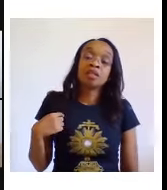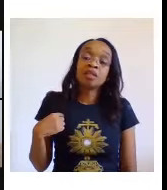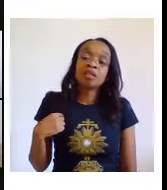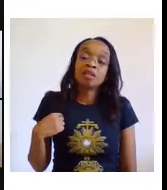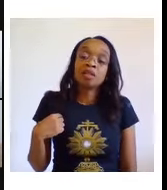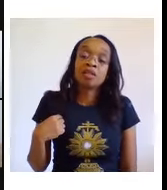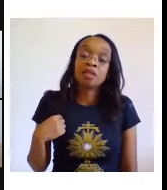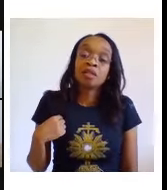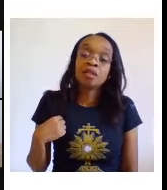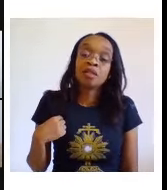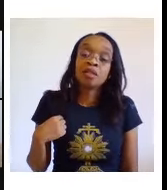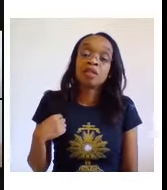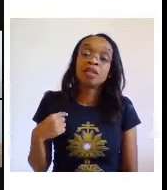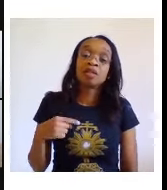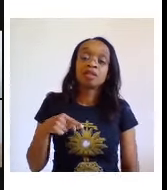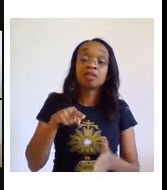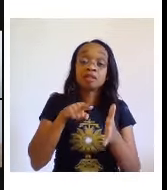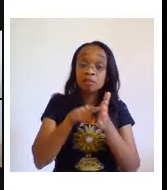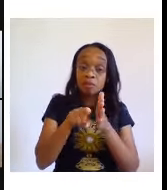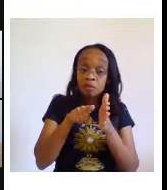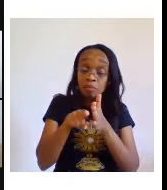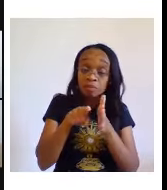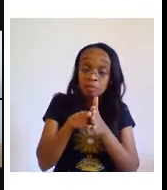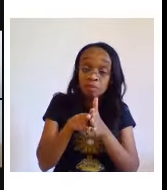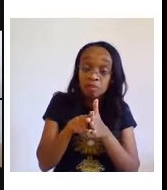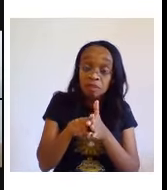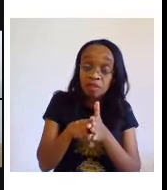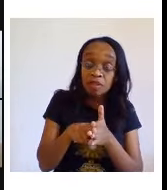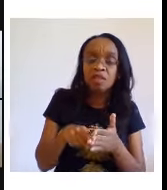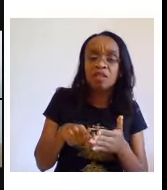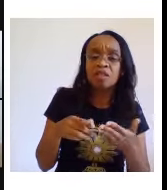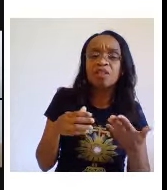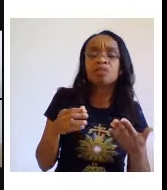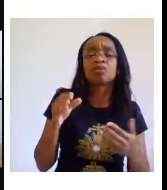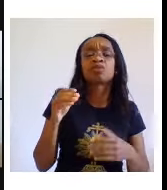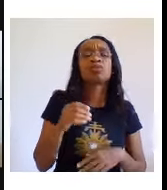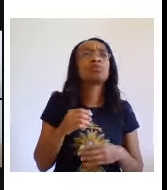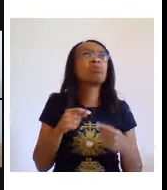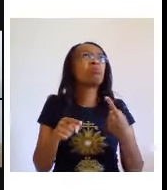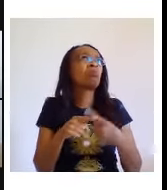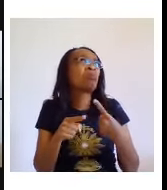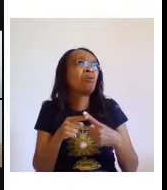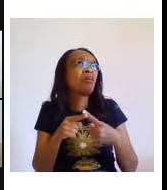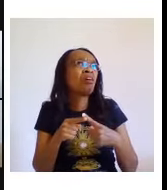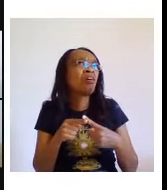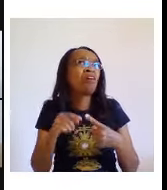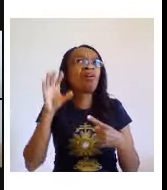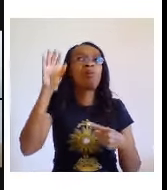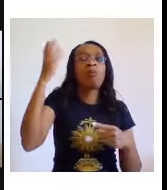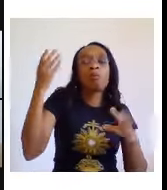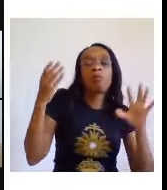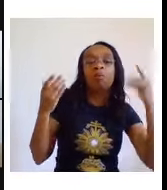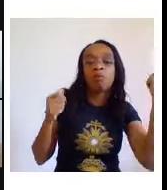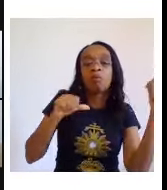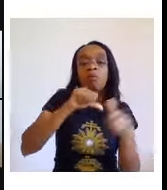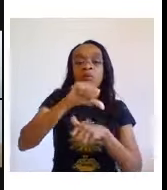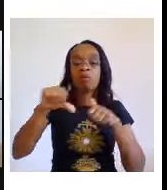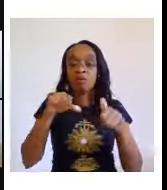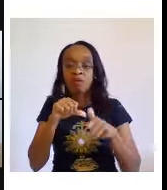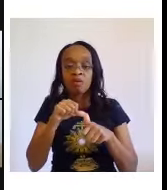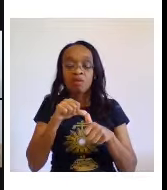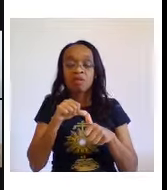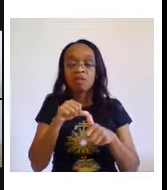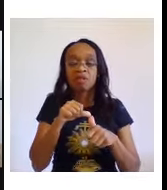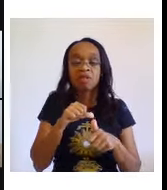vivenciando. Se questionar a mudança do clima, eu acho que a gente ainda até pode se questionar se você tem dúvida, mas